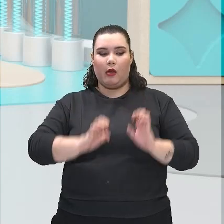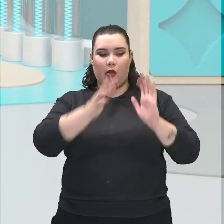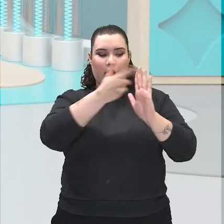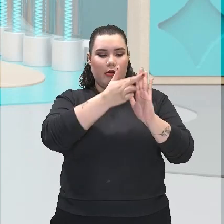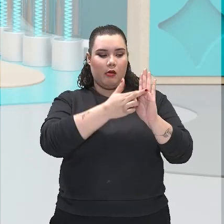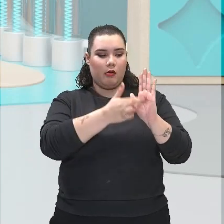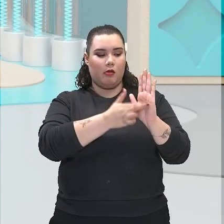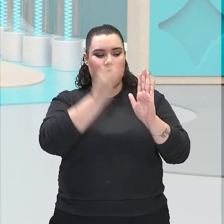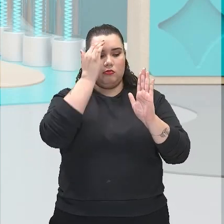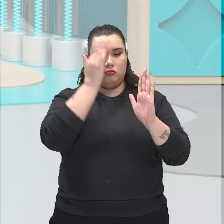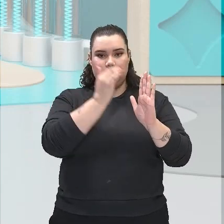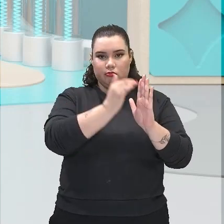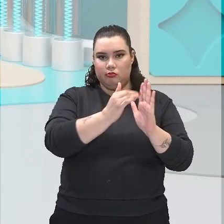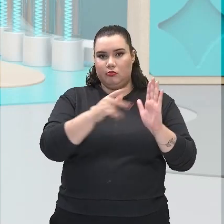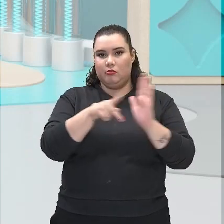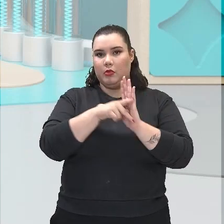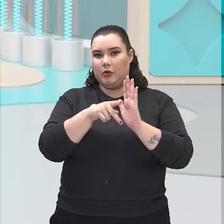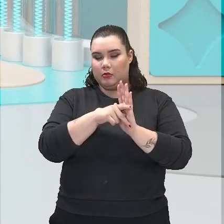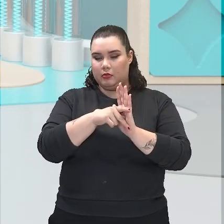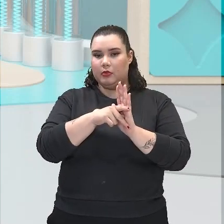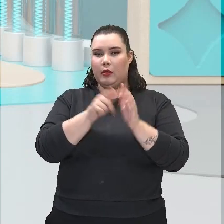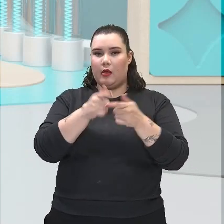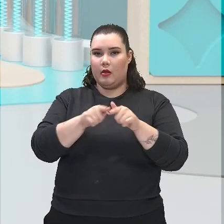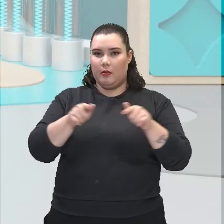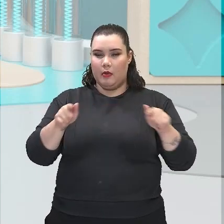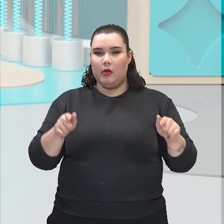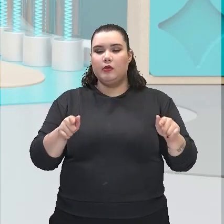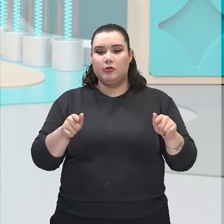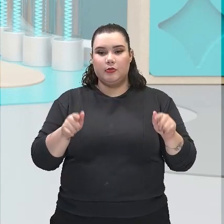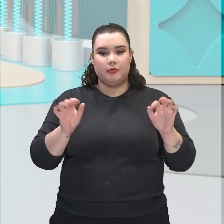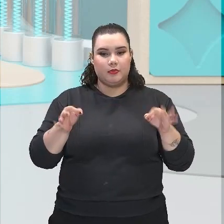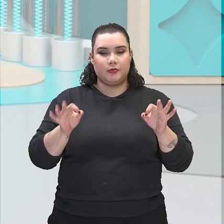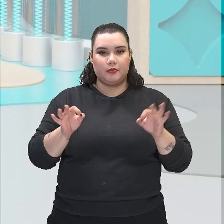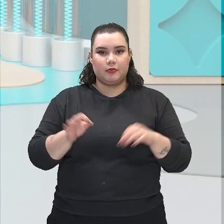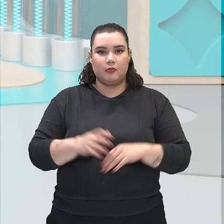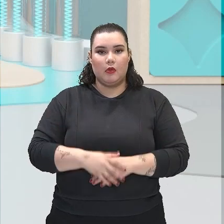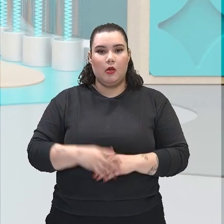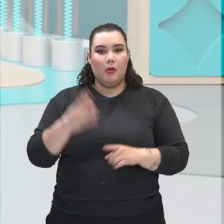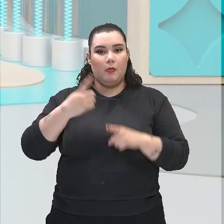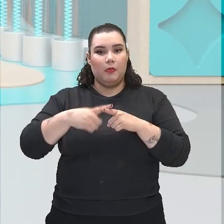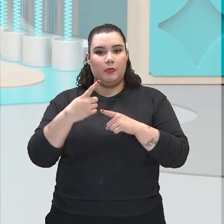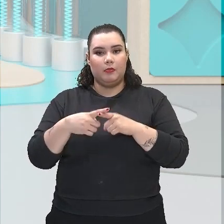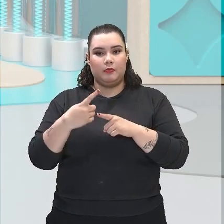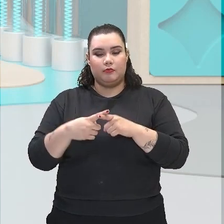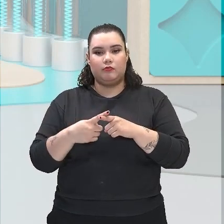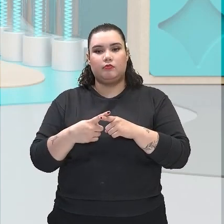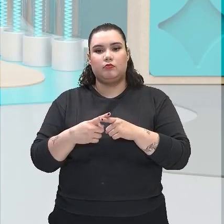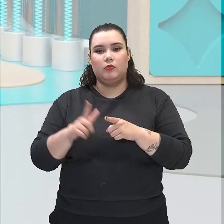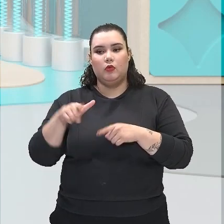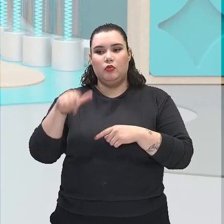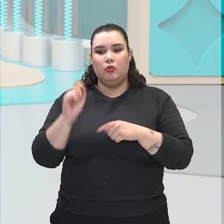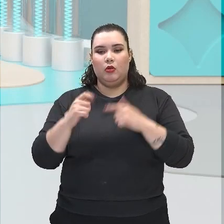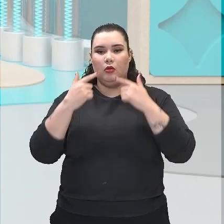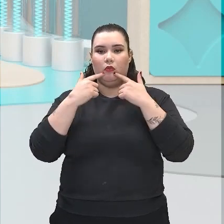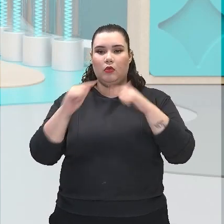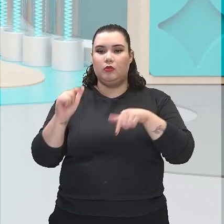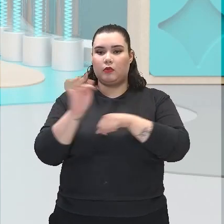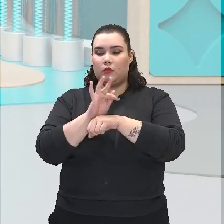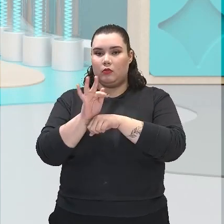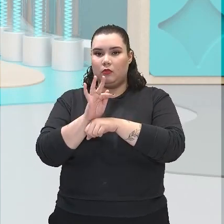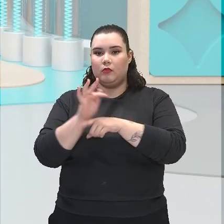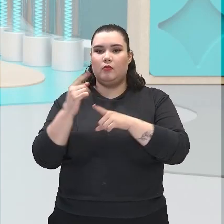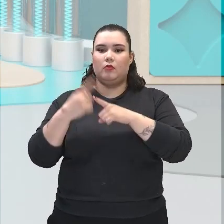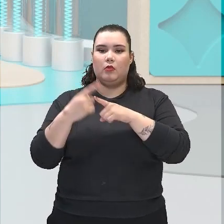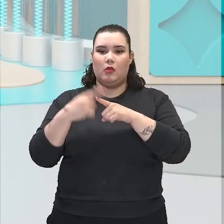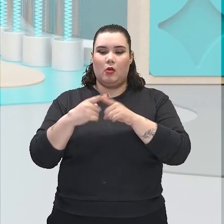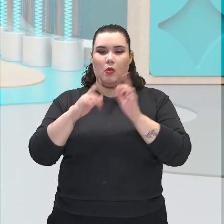mais próxima ali das regras gramaticais, certo? Por que se escolheu a linguagem formal? Porque